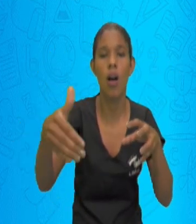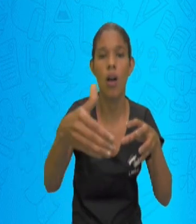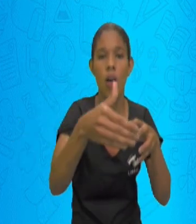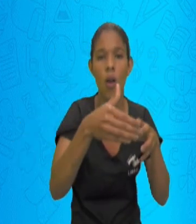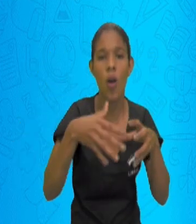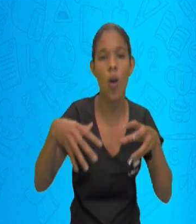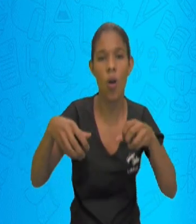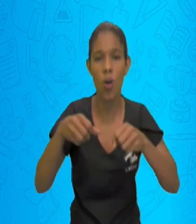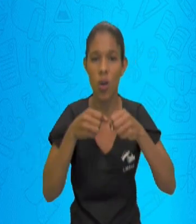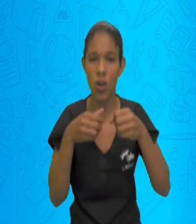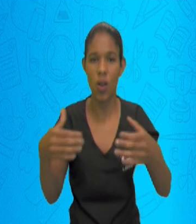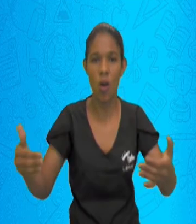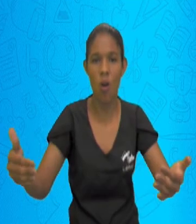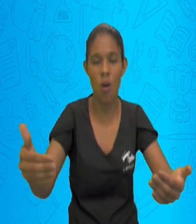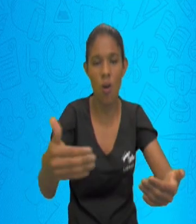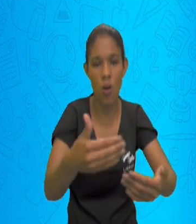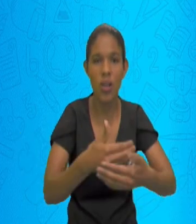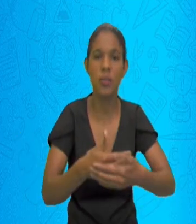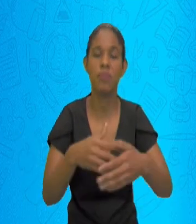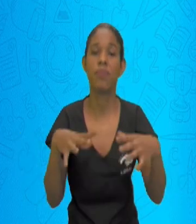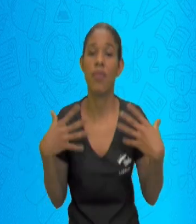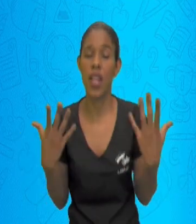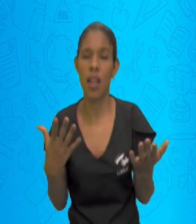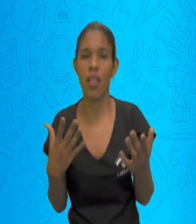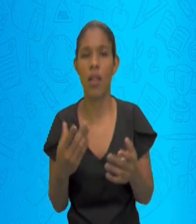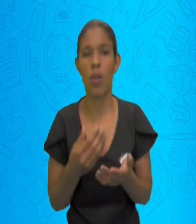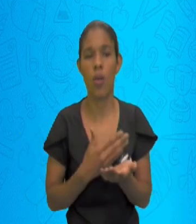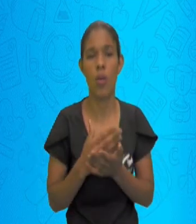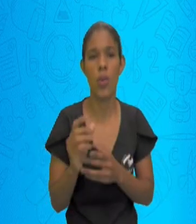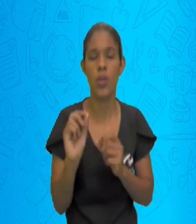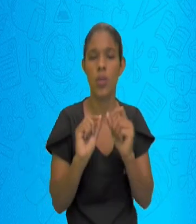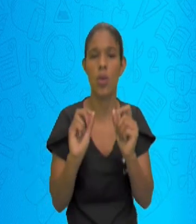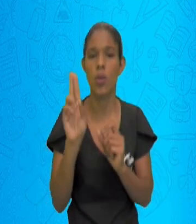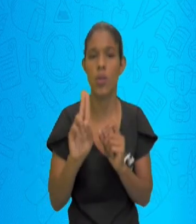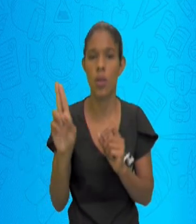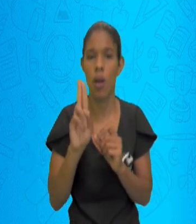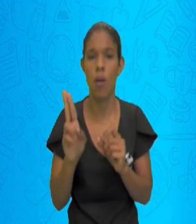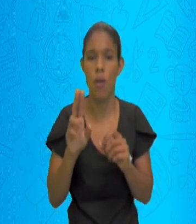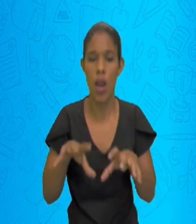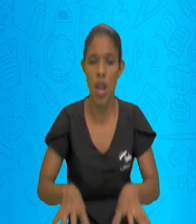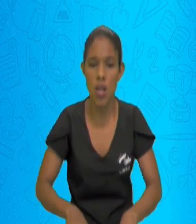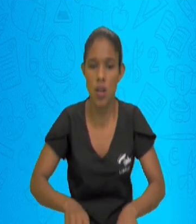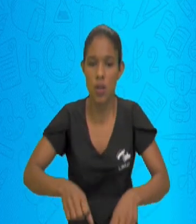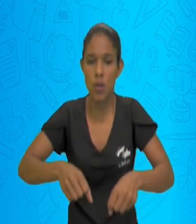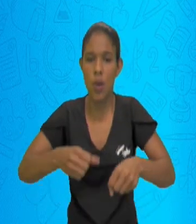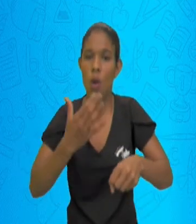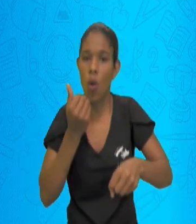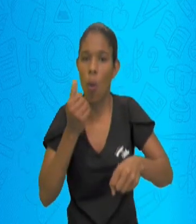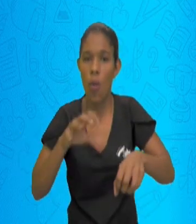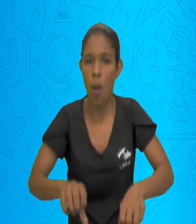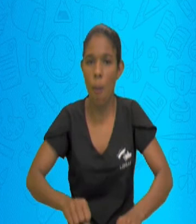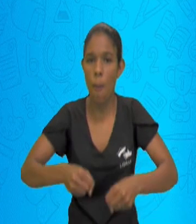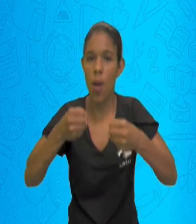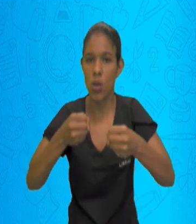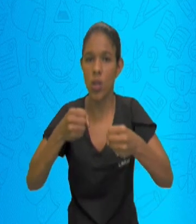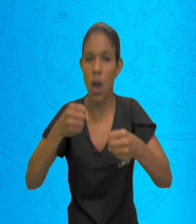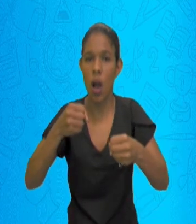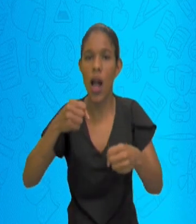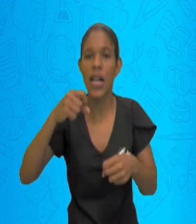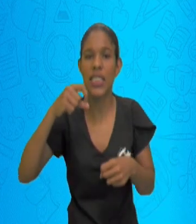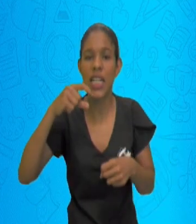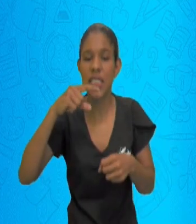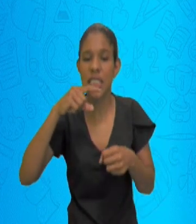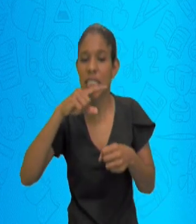pratos passaram a utilizar alimentos nativos, como a mandioca e o milho. Daí vem a utilização na festa junina